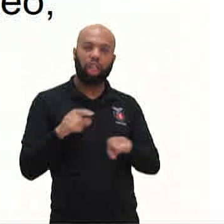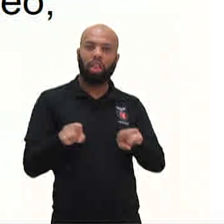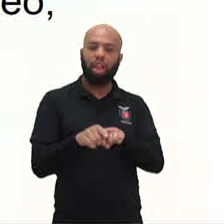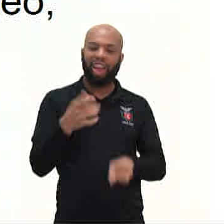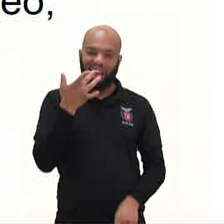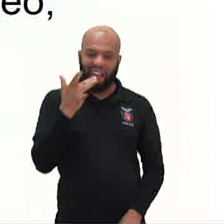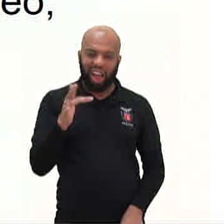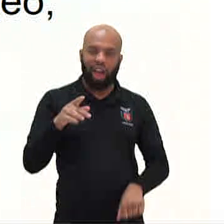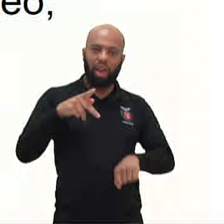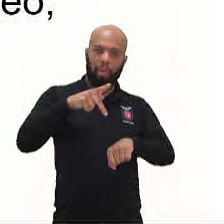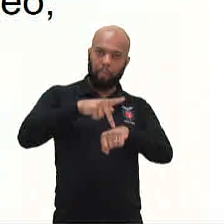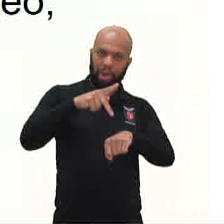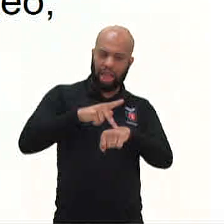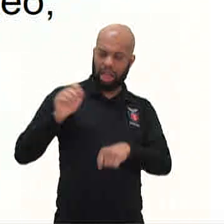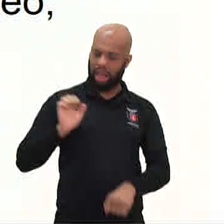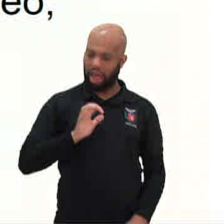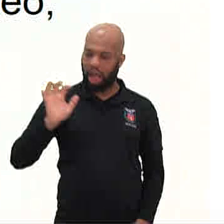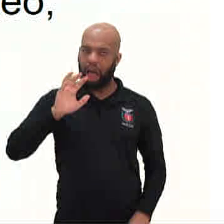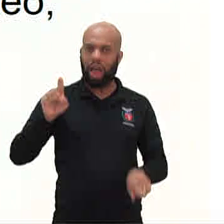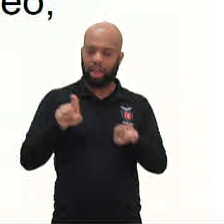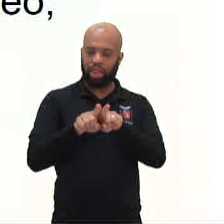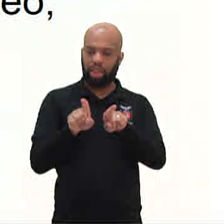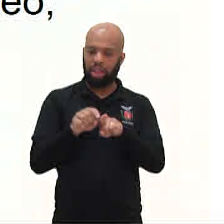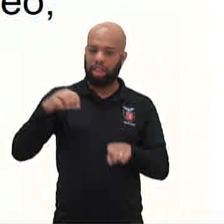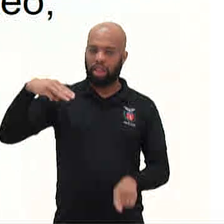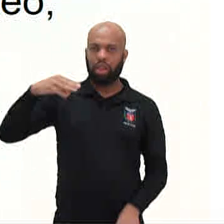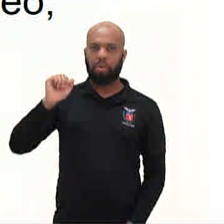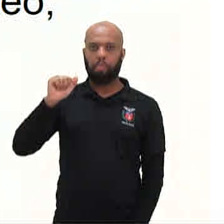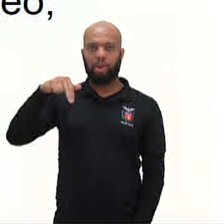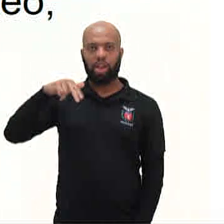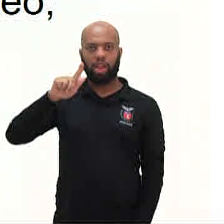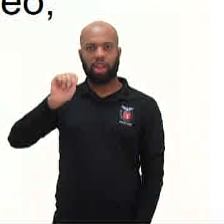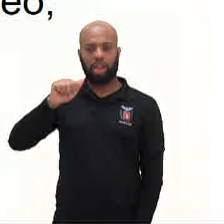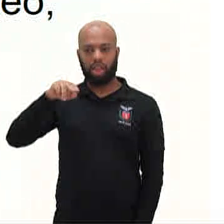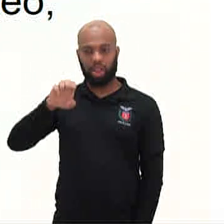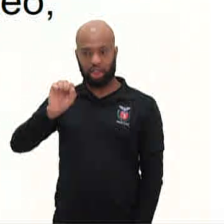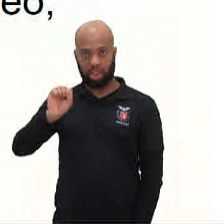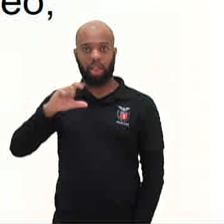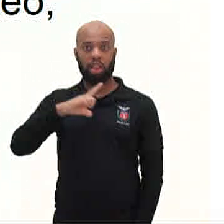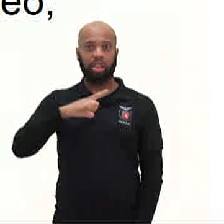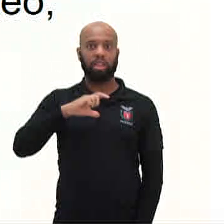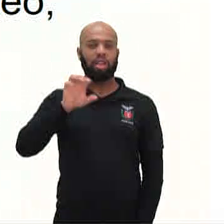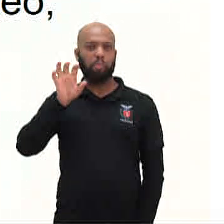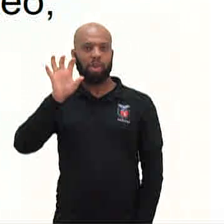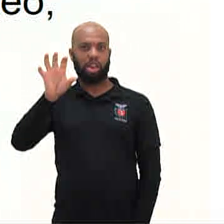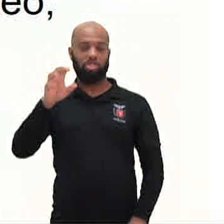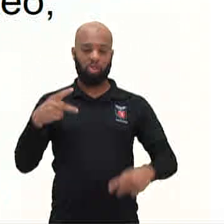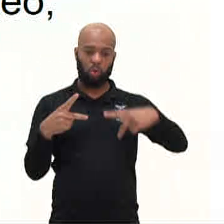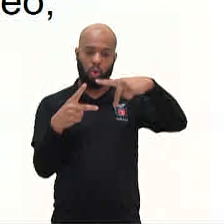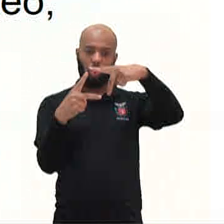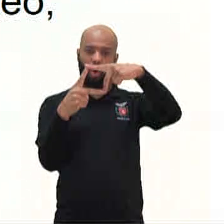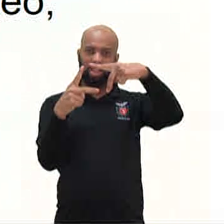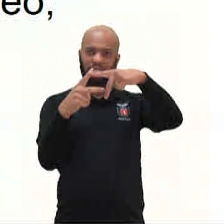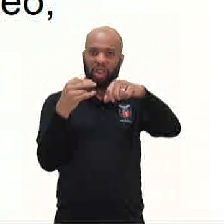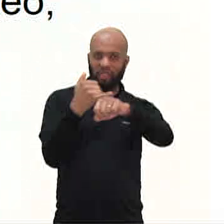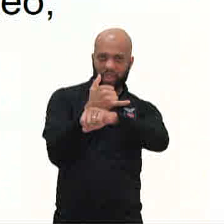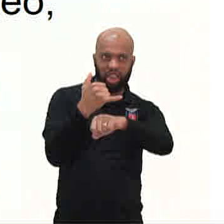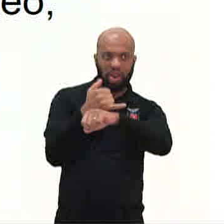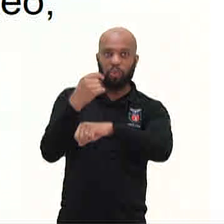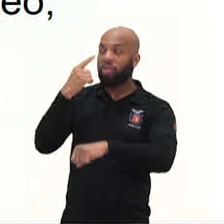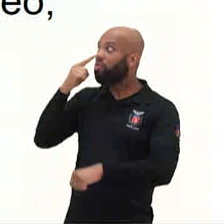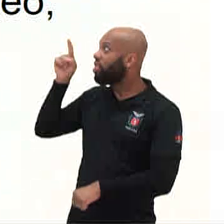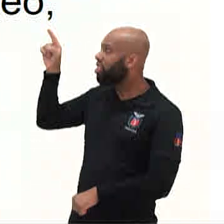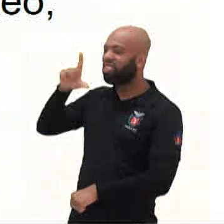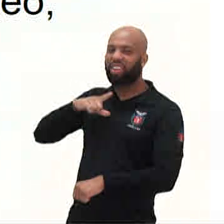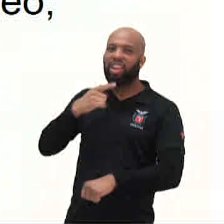e pedras preciosas. Nós temos uma região bem importante, que é a região do quadrilátero ferrífero, que vocês podem